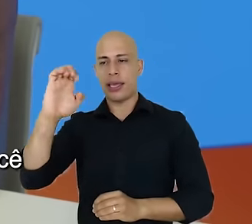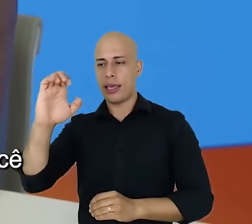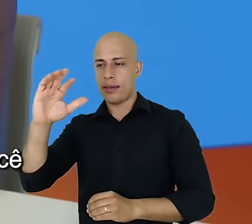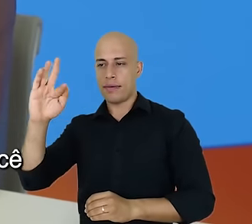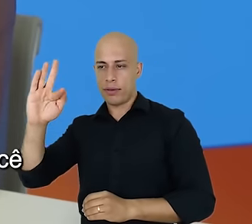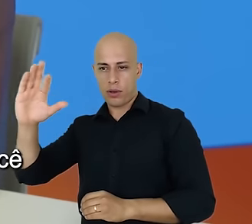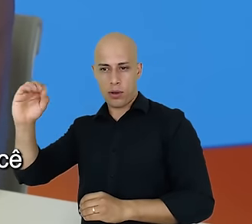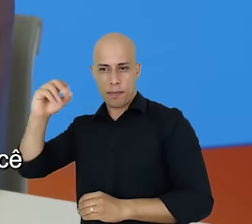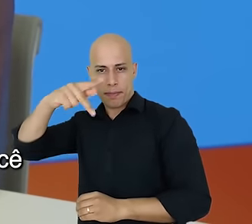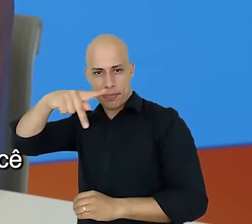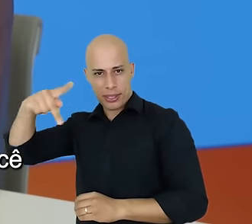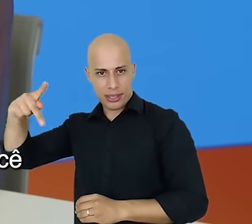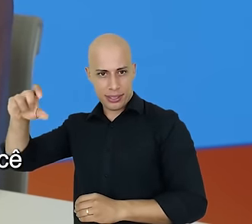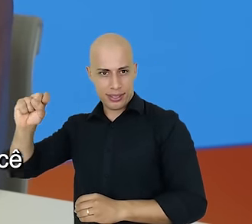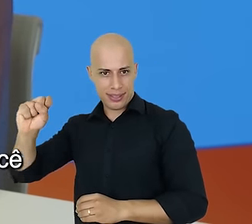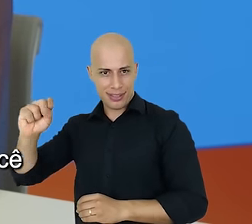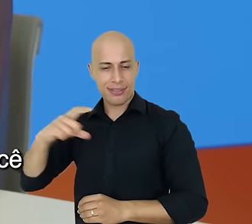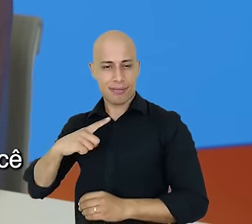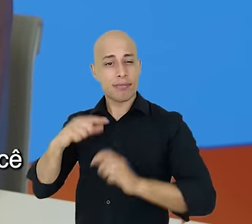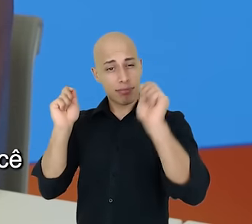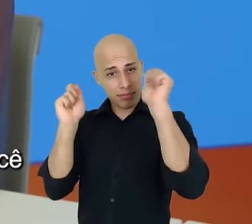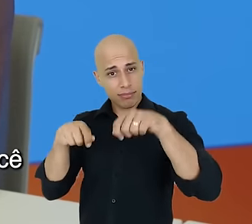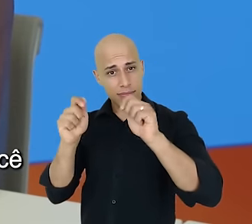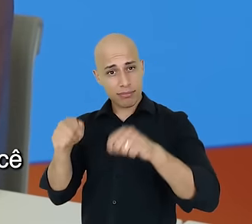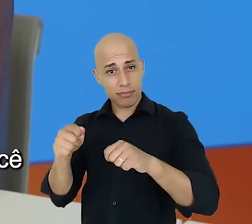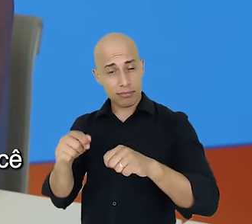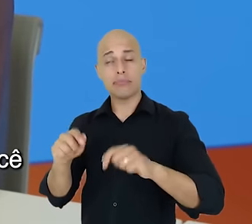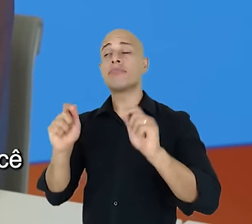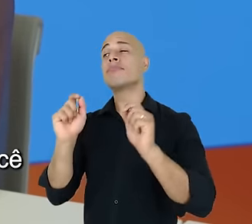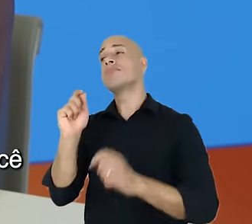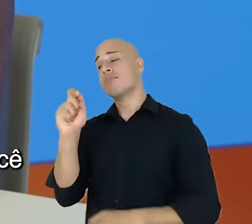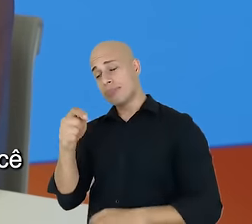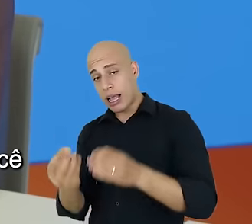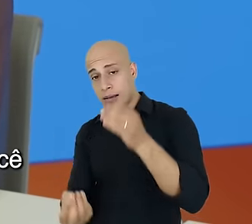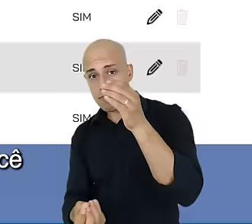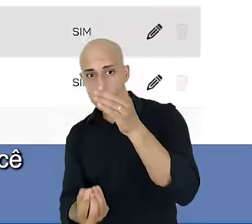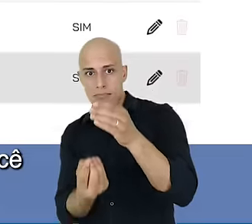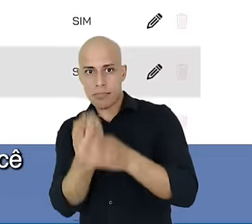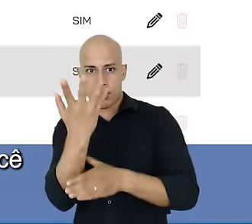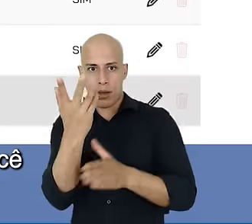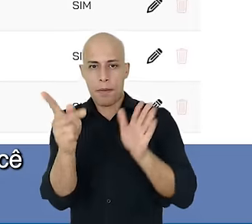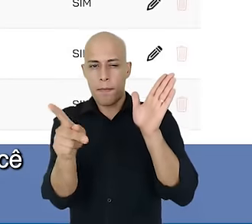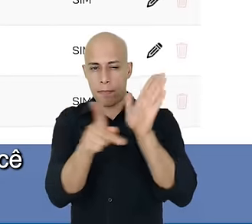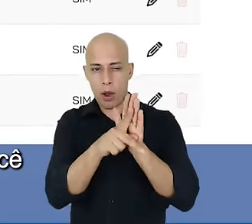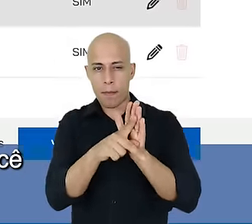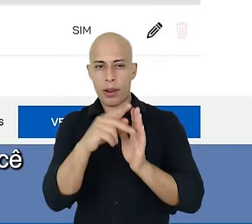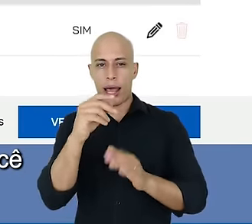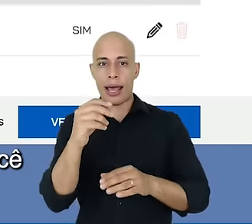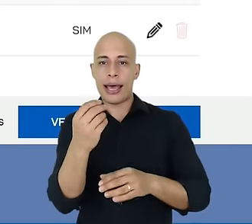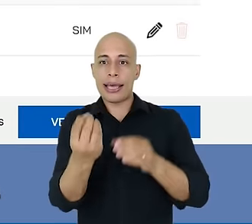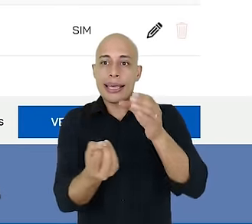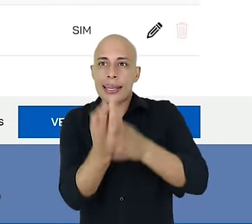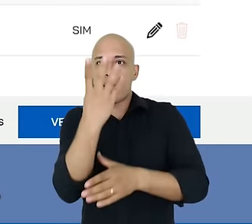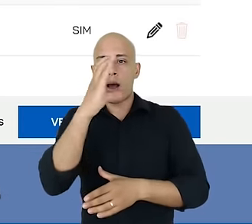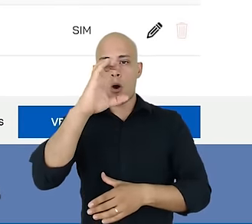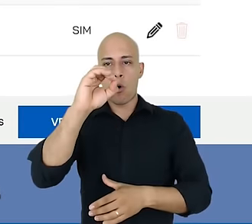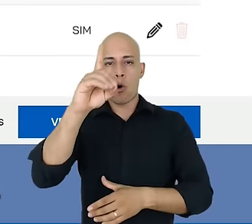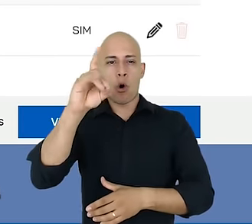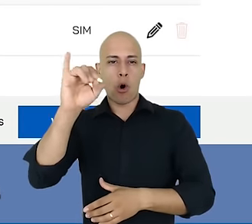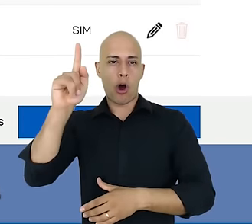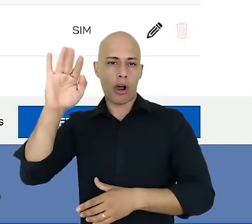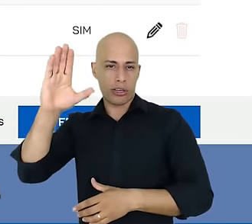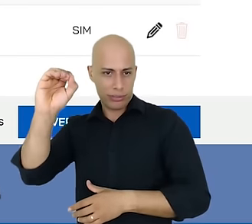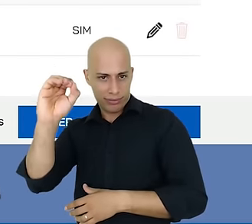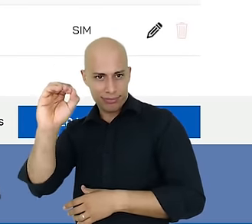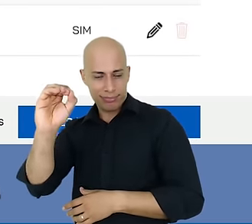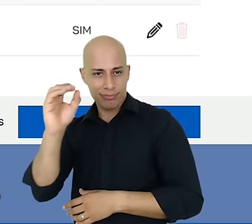tem também existe a possibilidade de você eh criar um um esse tipo de código né então você criaria